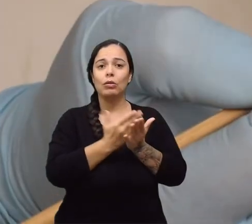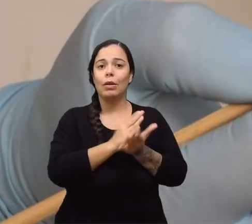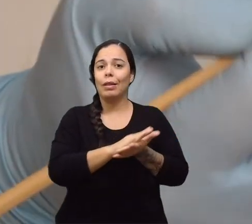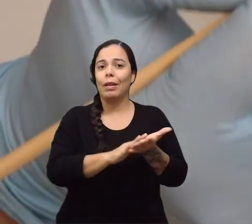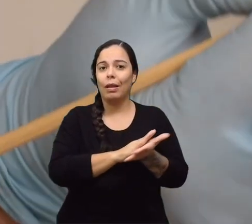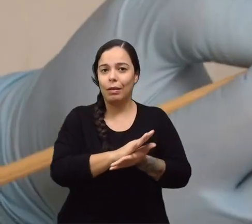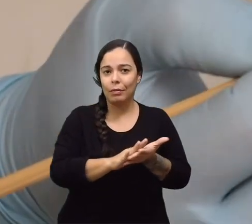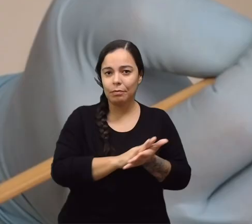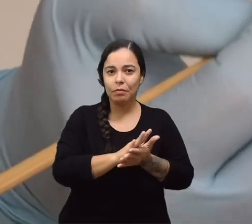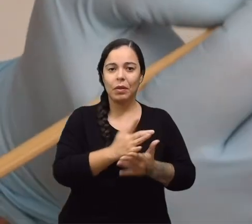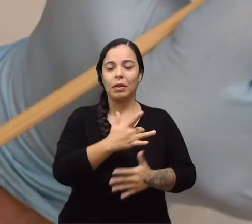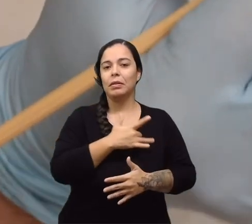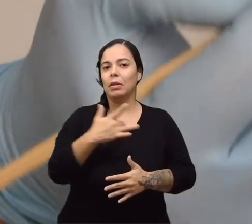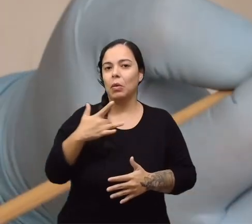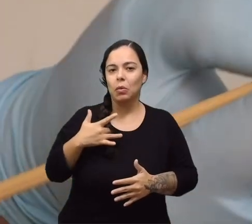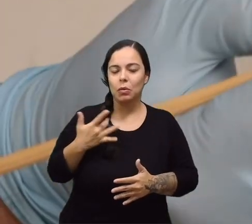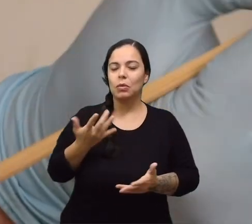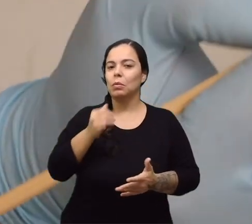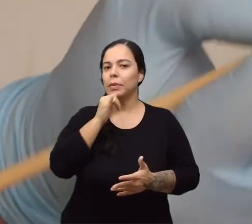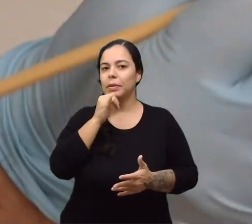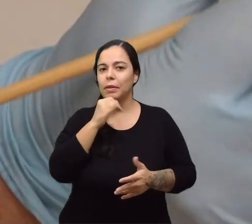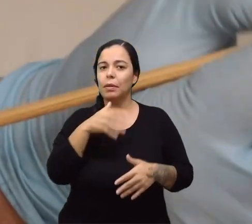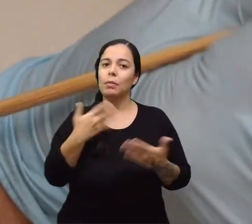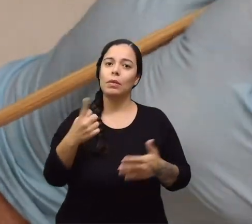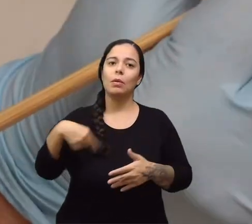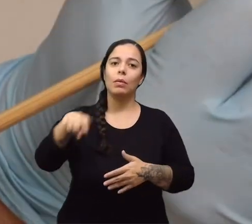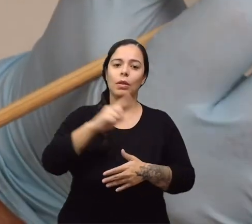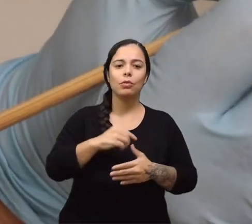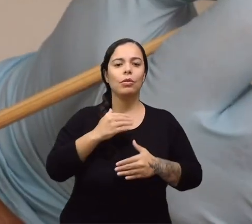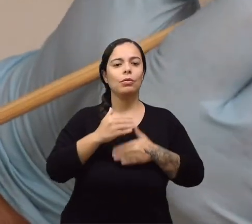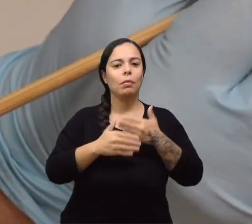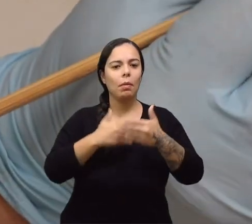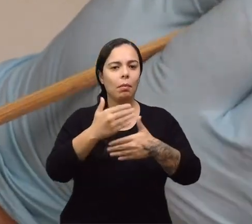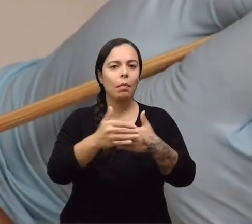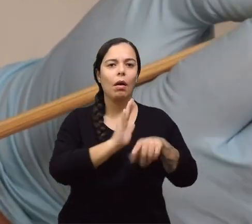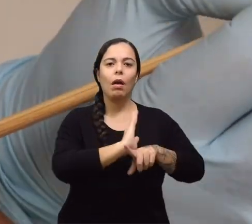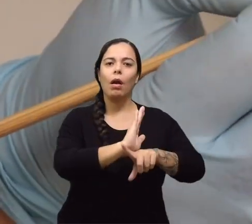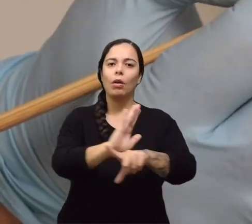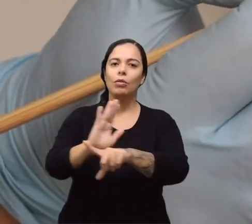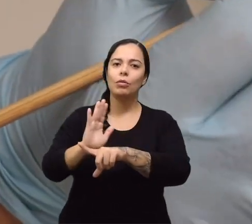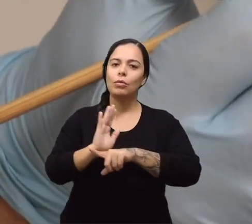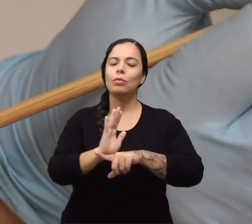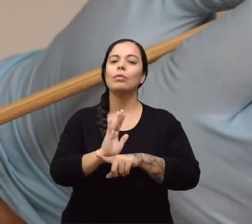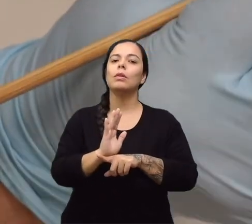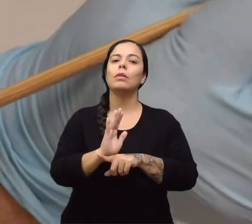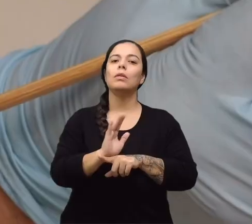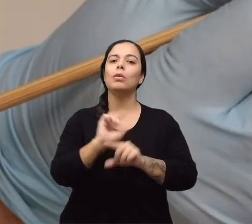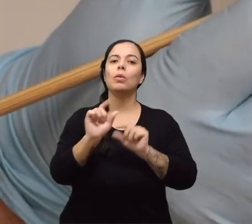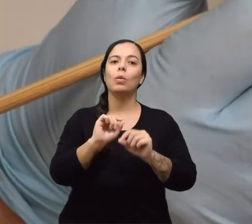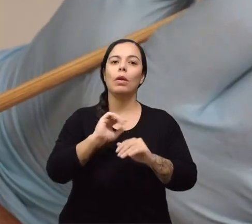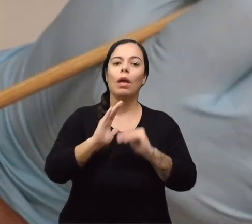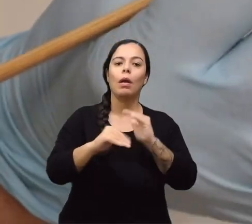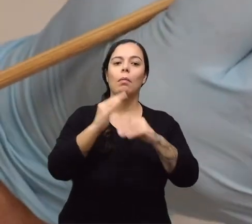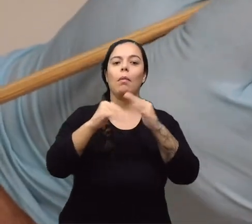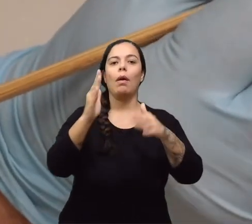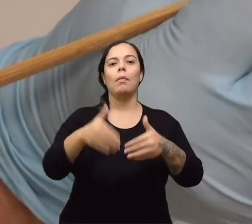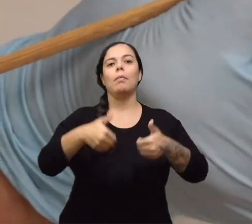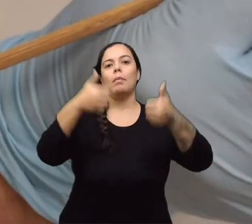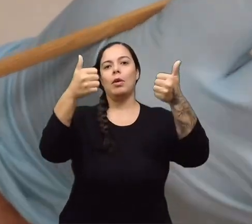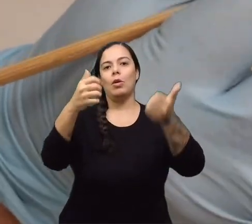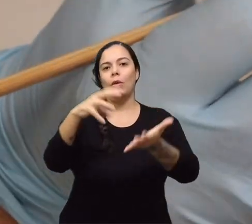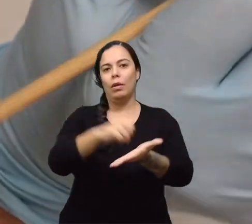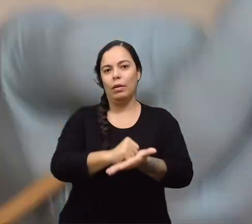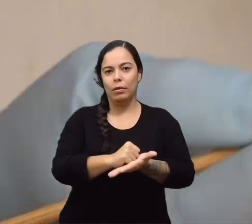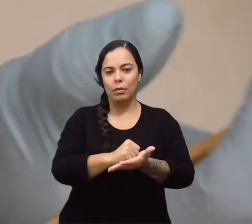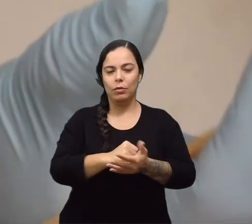sido estudados, né, em relação à sua saúde, e estamos aí progredindo, ajudando a melhorar